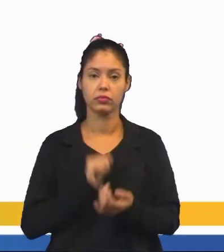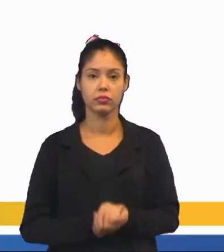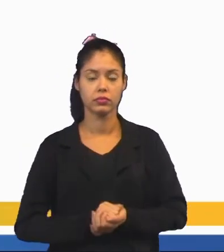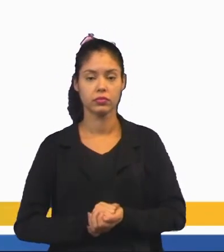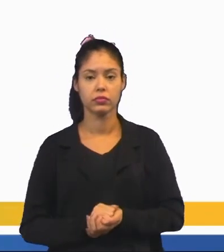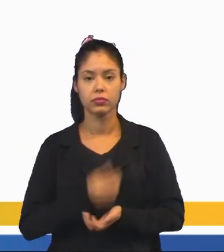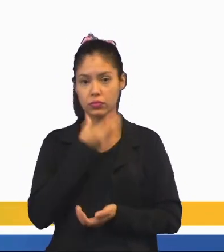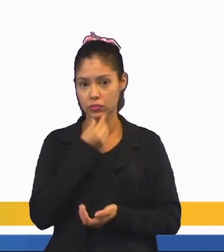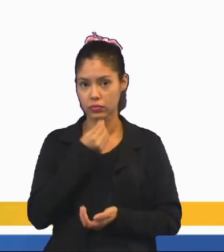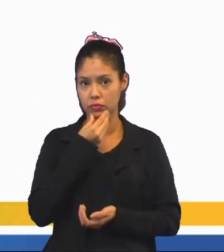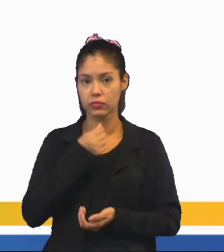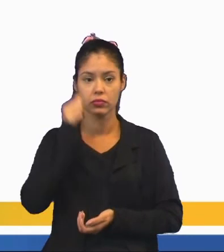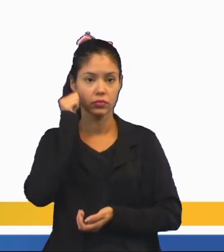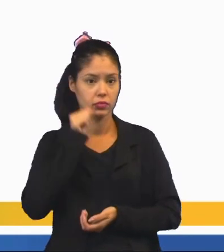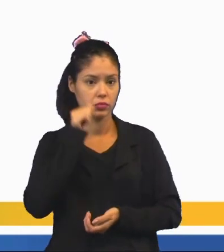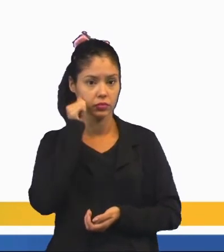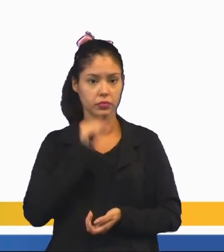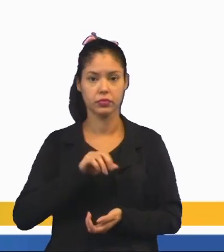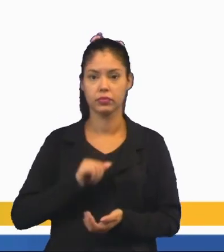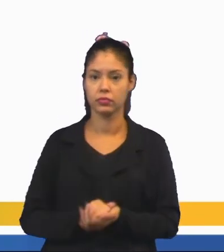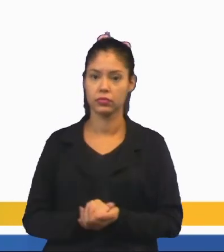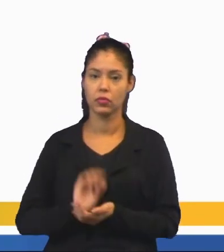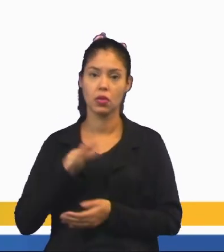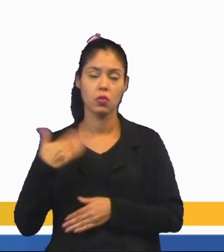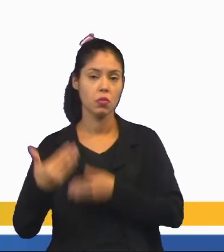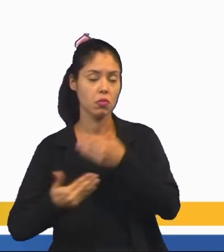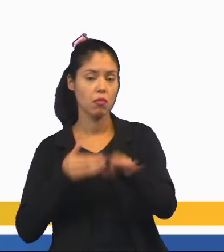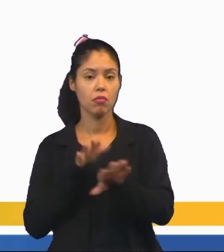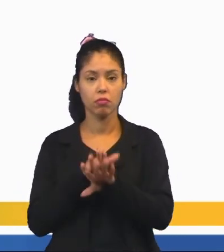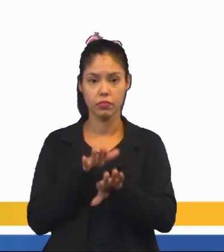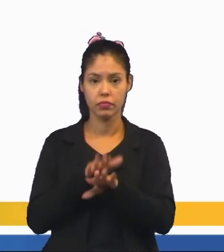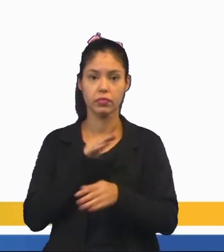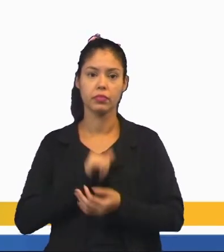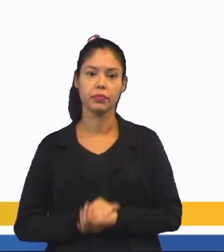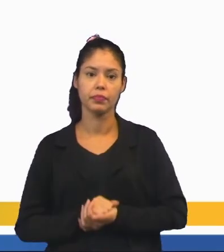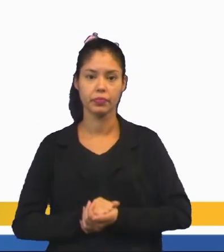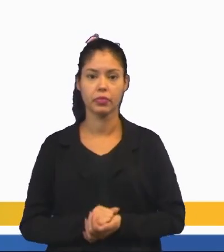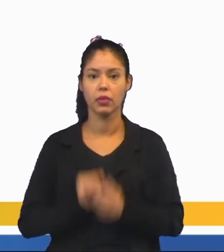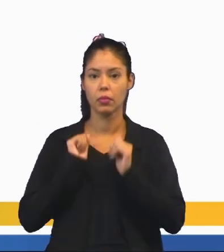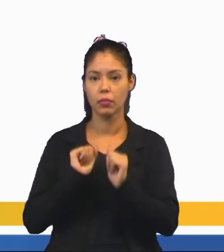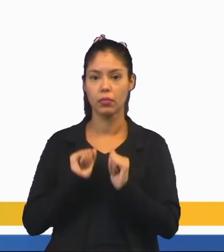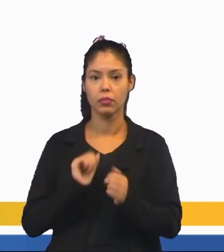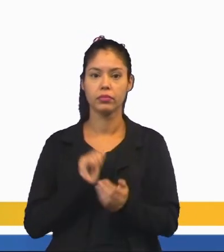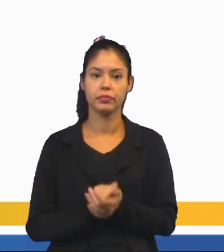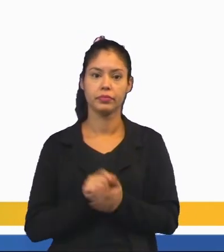camisinha masculina ou feminina durante a relação sexual.